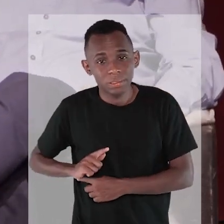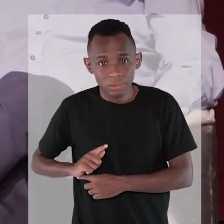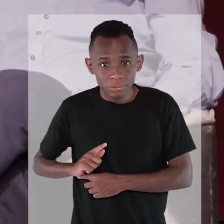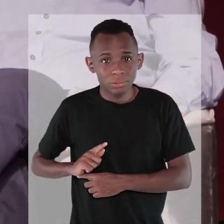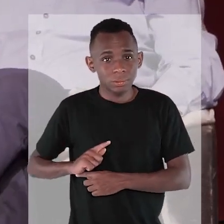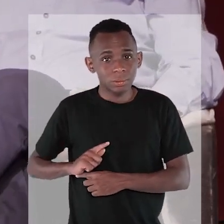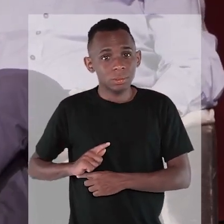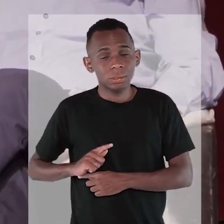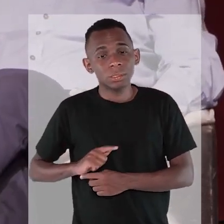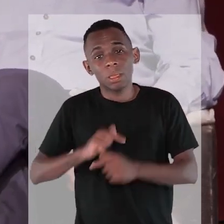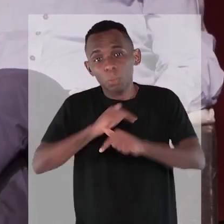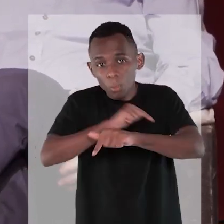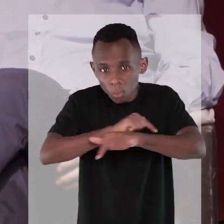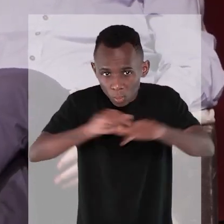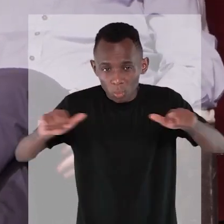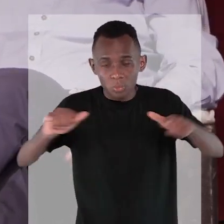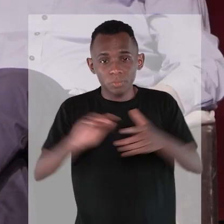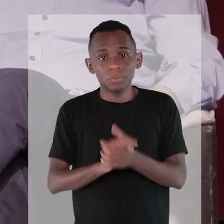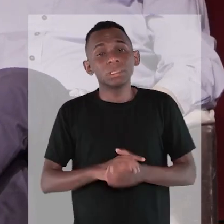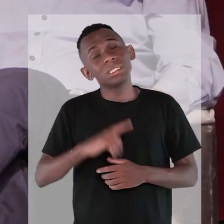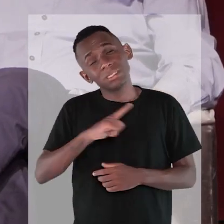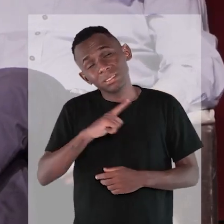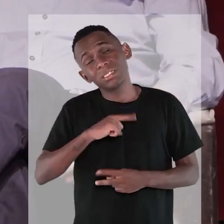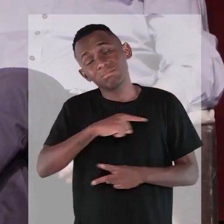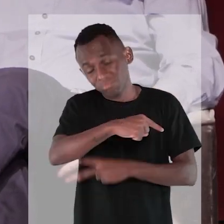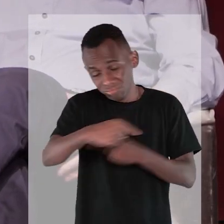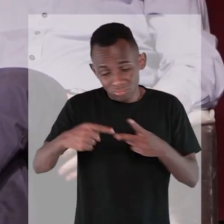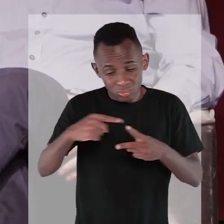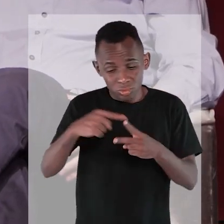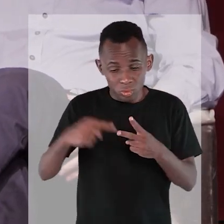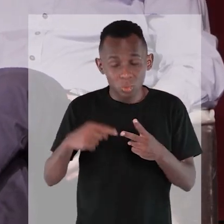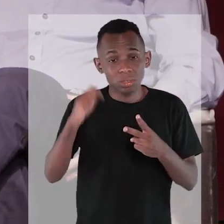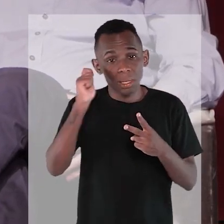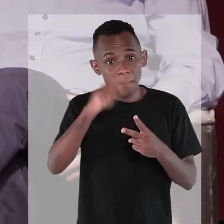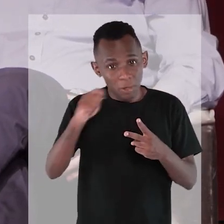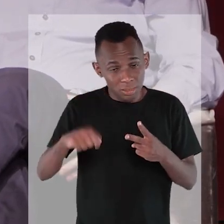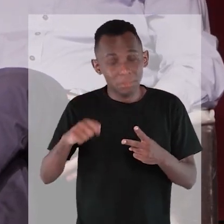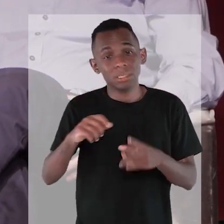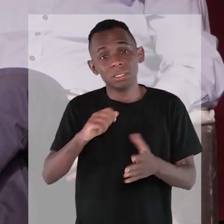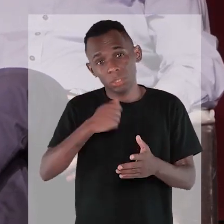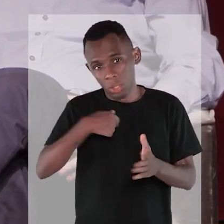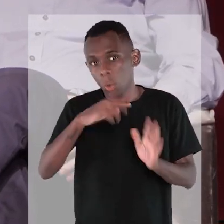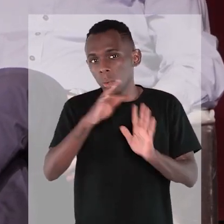explicar isso? E eu acho que tem duas hipóteses que eu levanto no capítulo. Uma delas é...